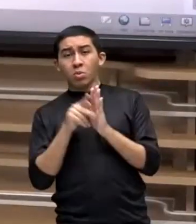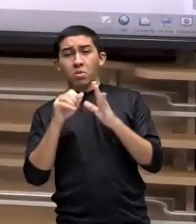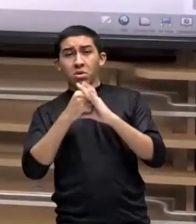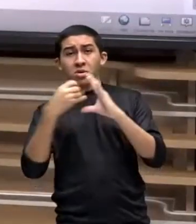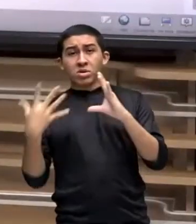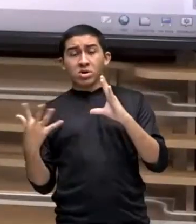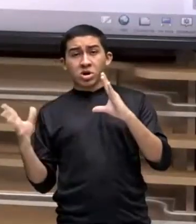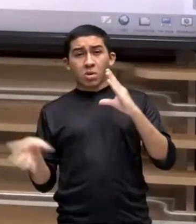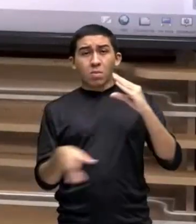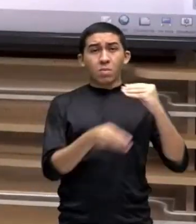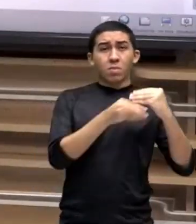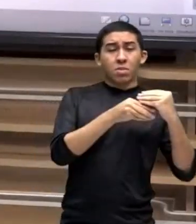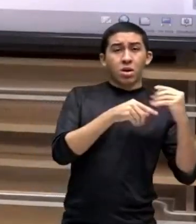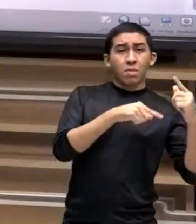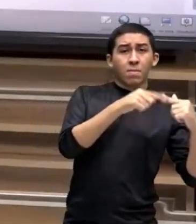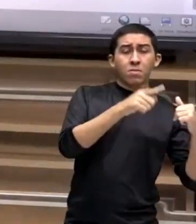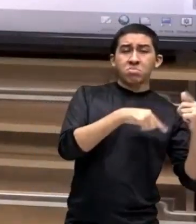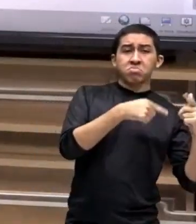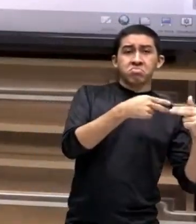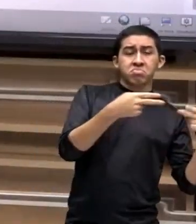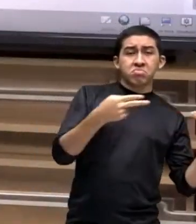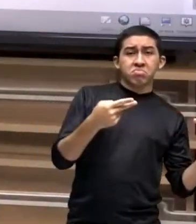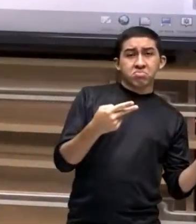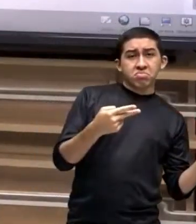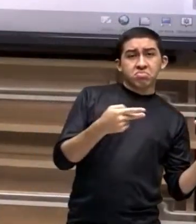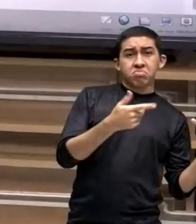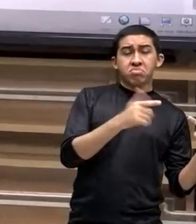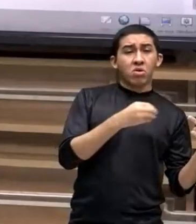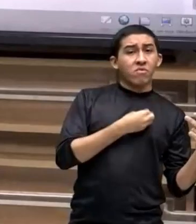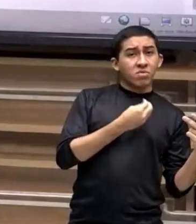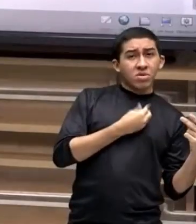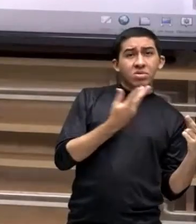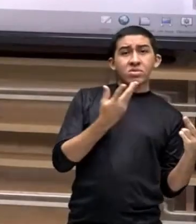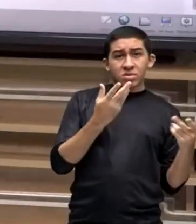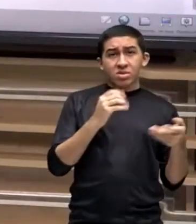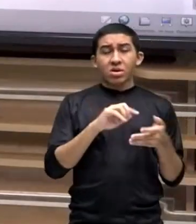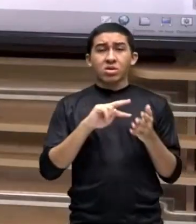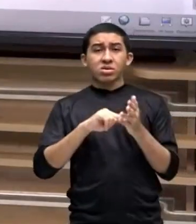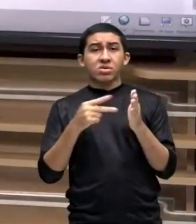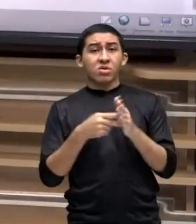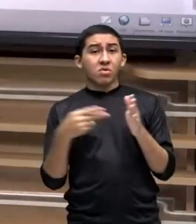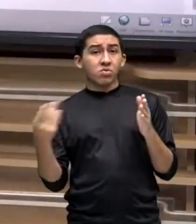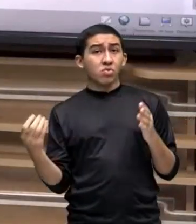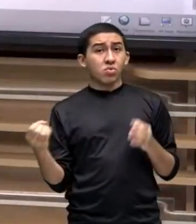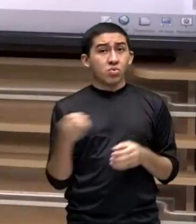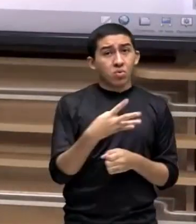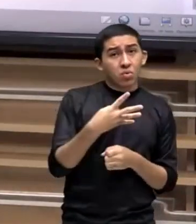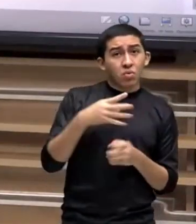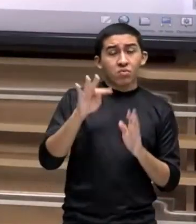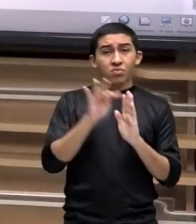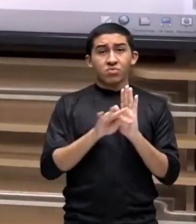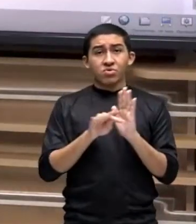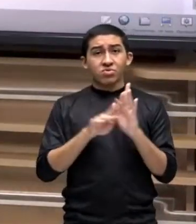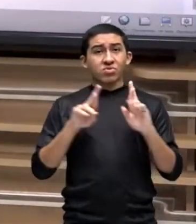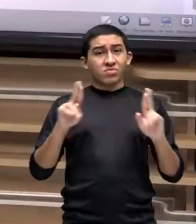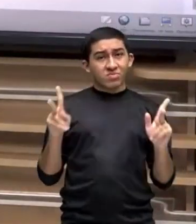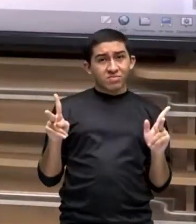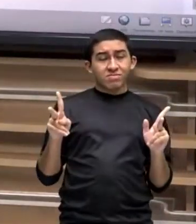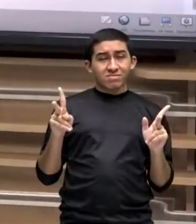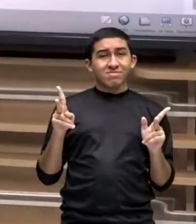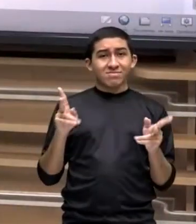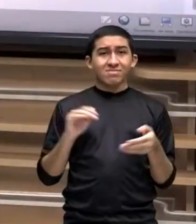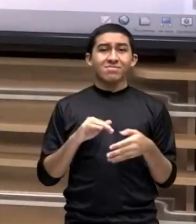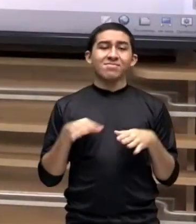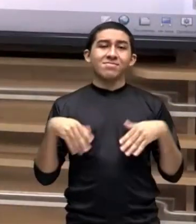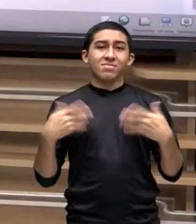certamente também o autor que escreve esse texto, ele quer gerar aí sentidos diferentes aos textos, tá bom, gente?